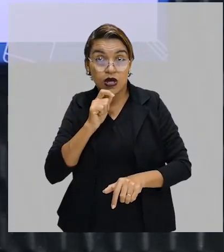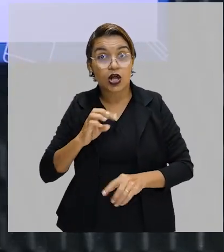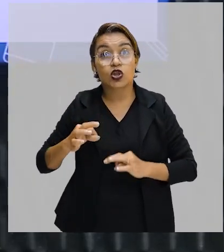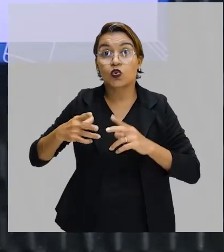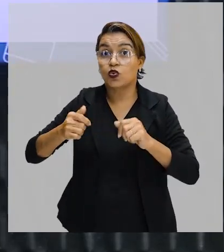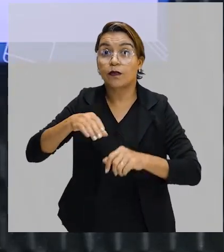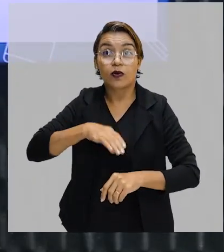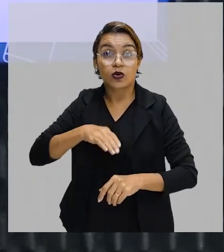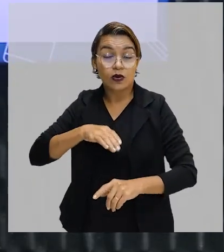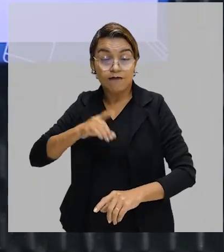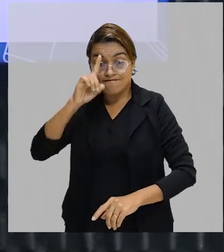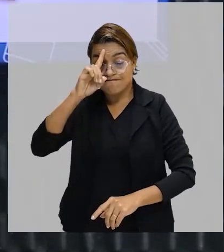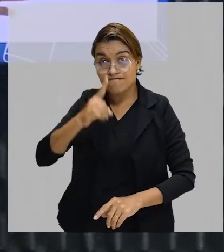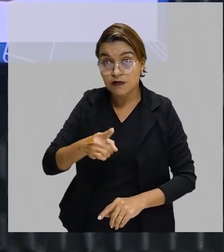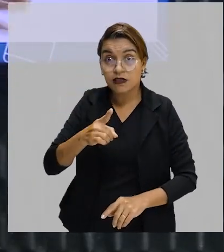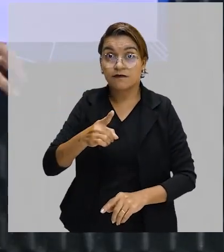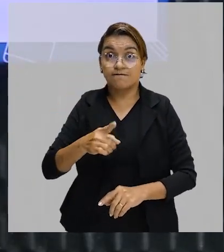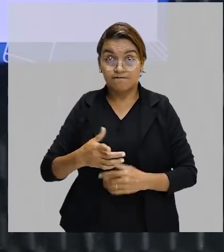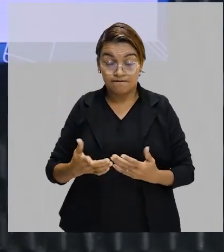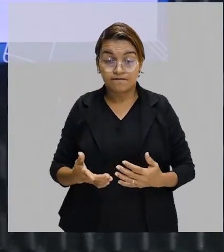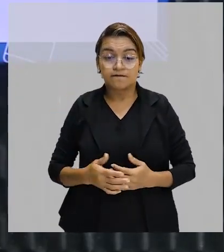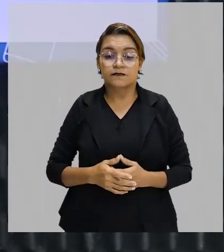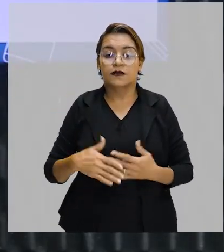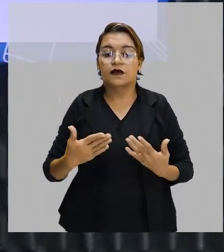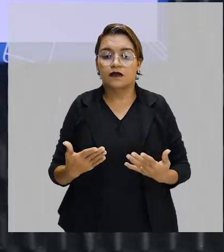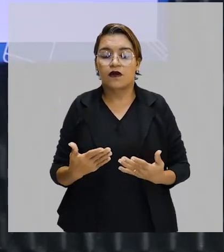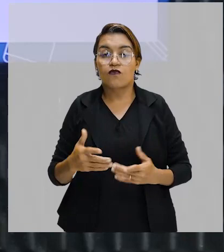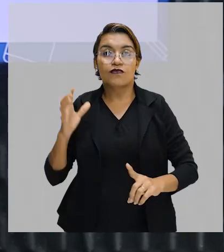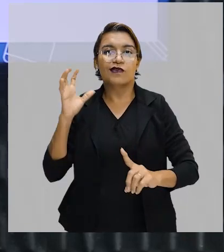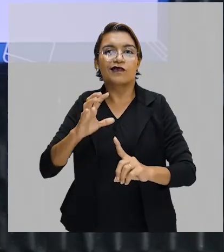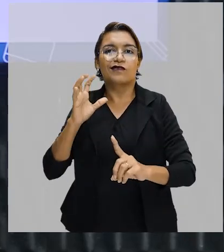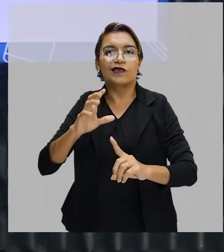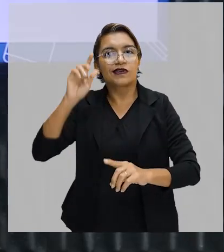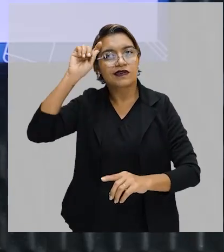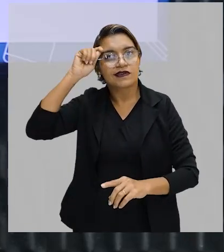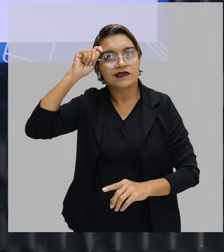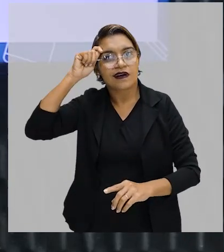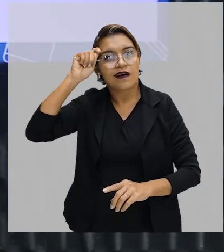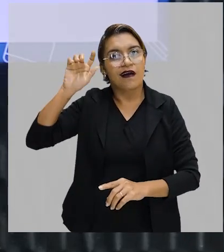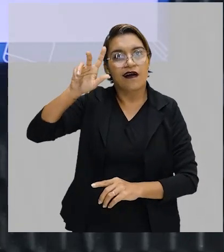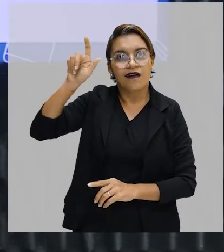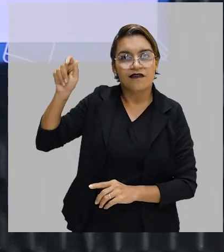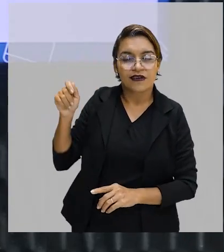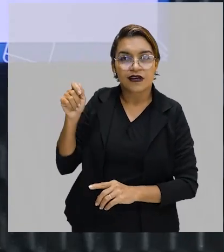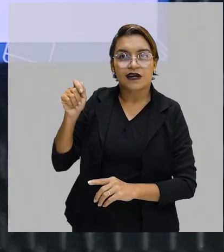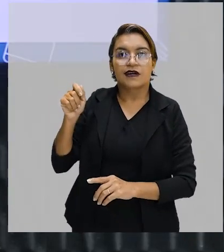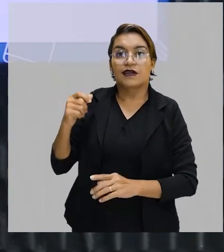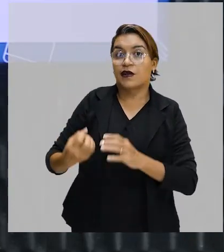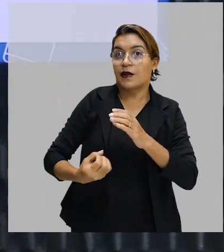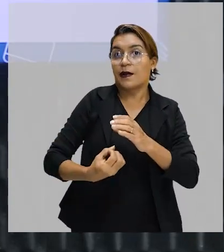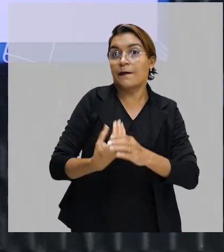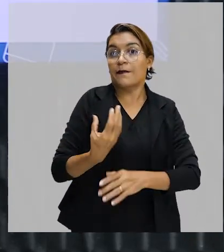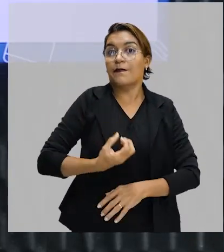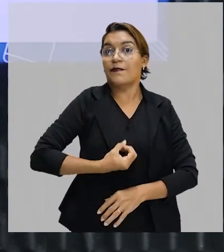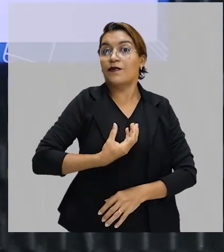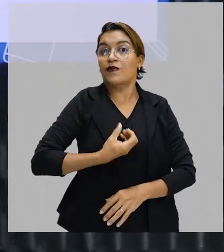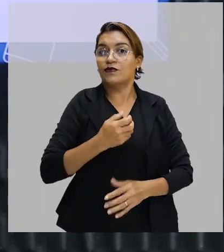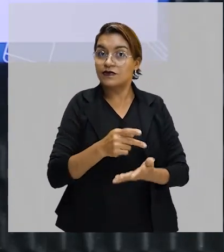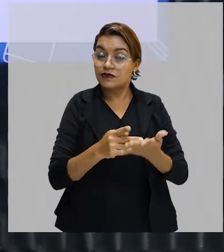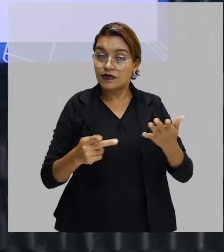ah por isso que a gente fala de influência africana na produção eu só eu só pude produzir aqui no Brasil